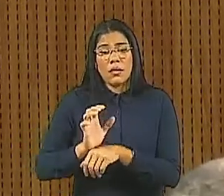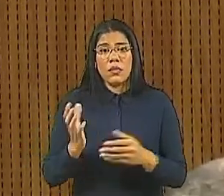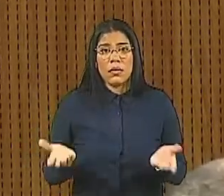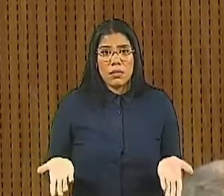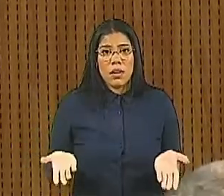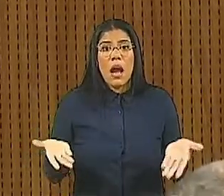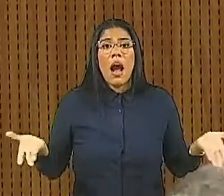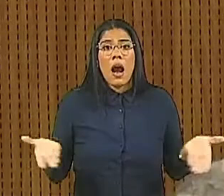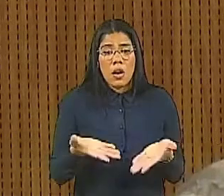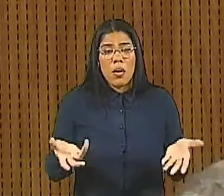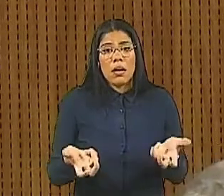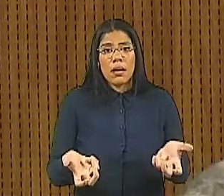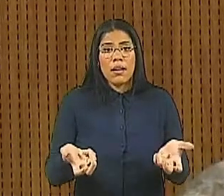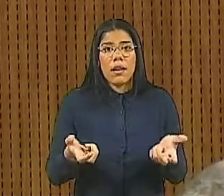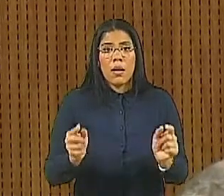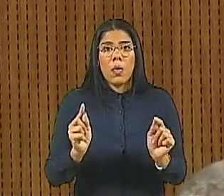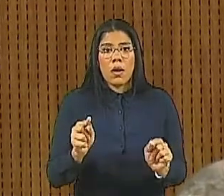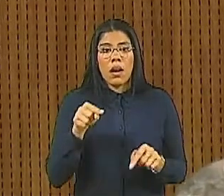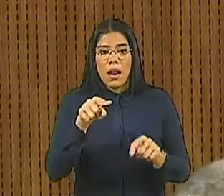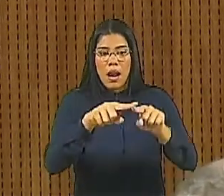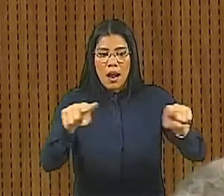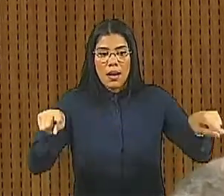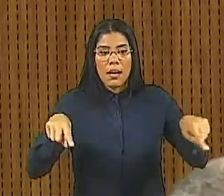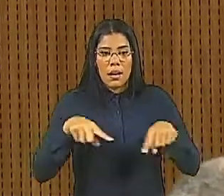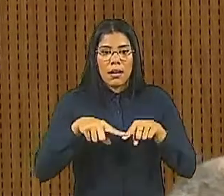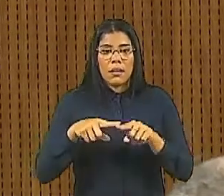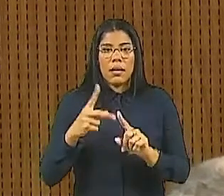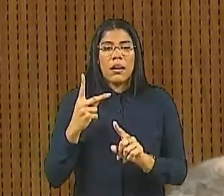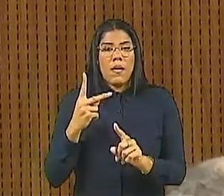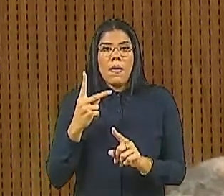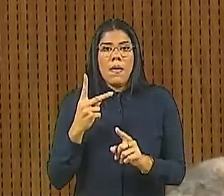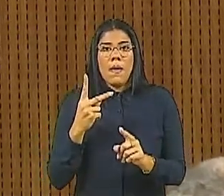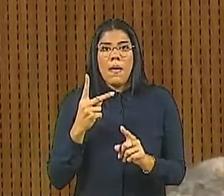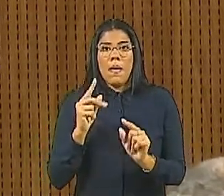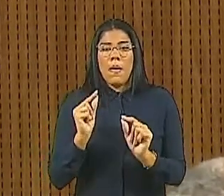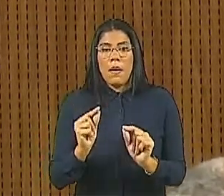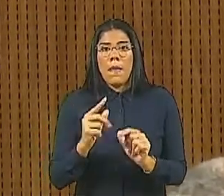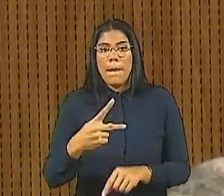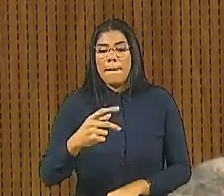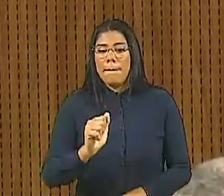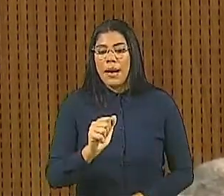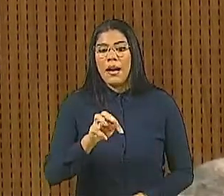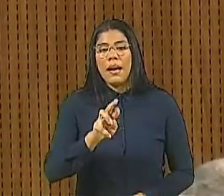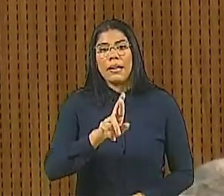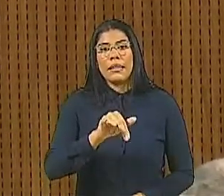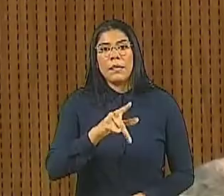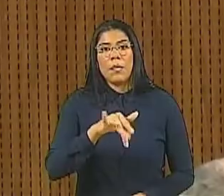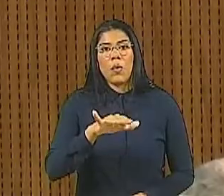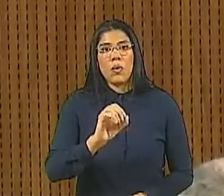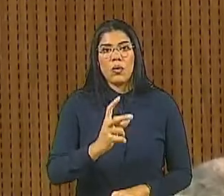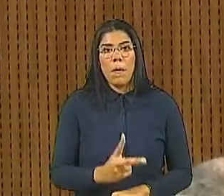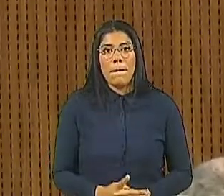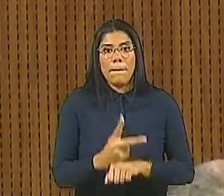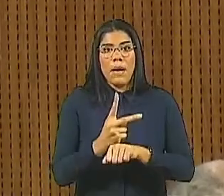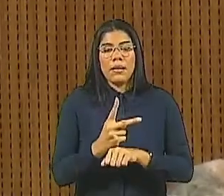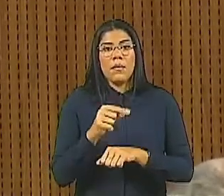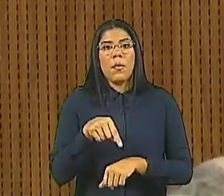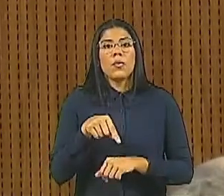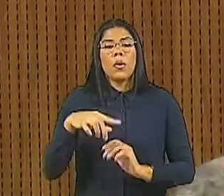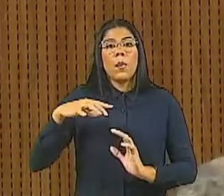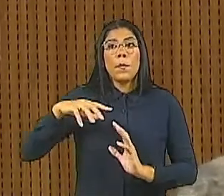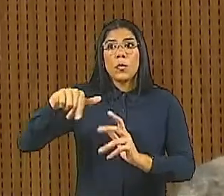sua patrimonialização. Veja, se fala de geoparque, se fala de patrimônio